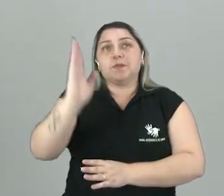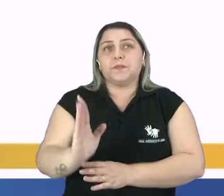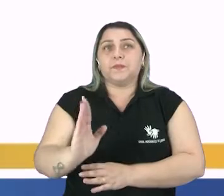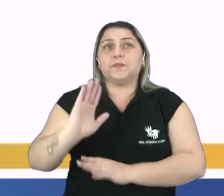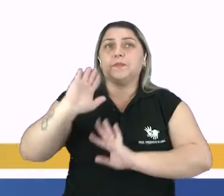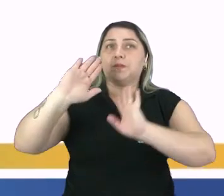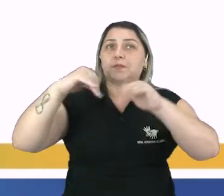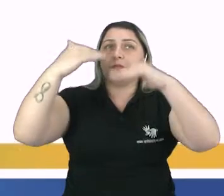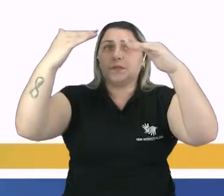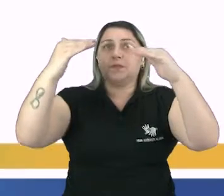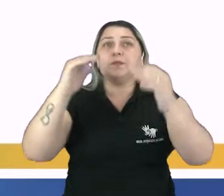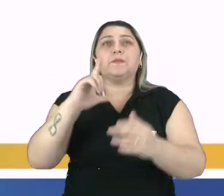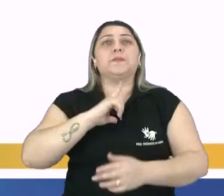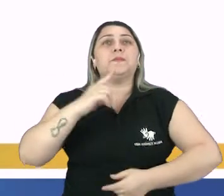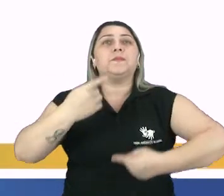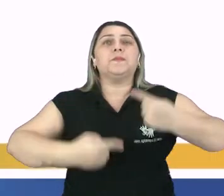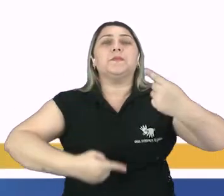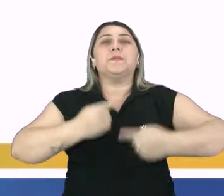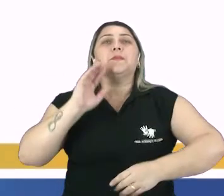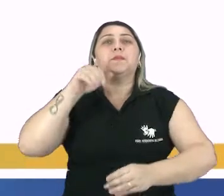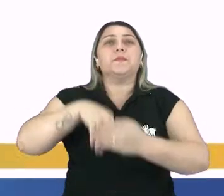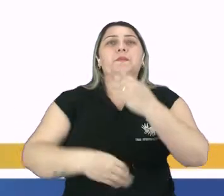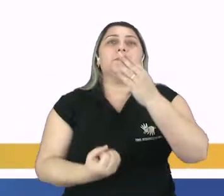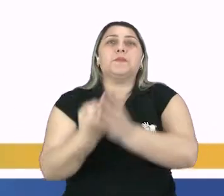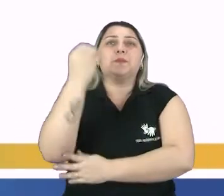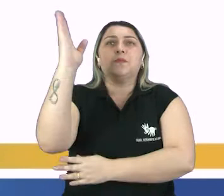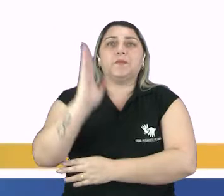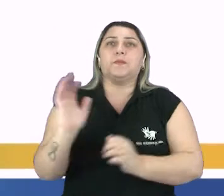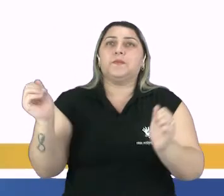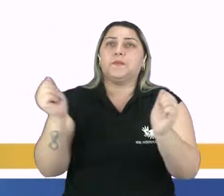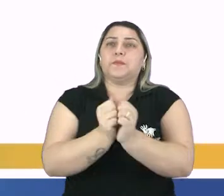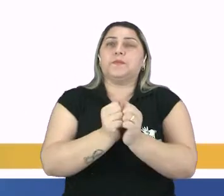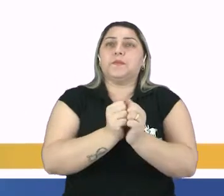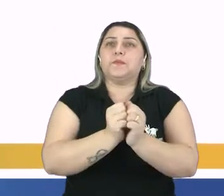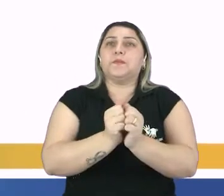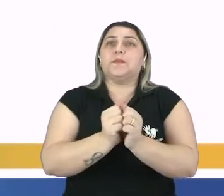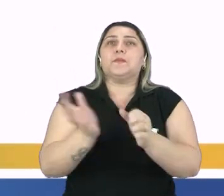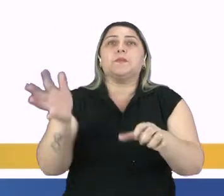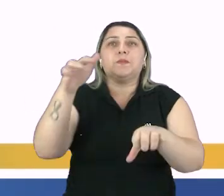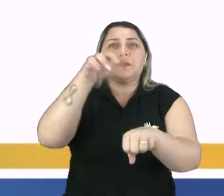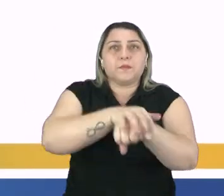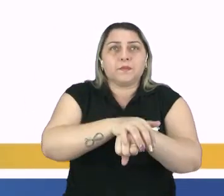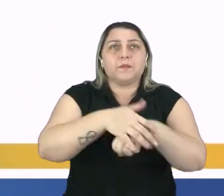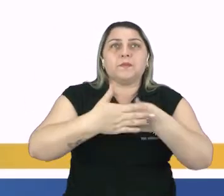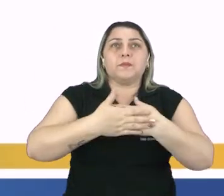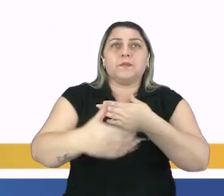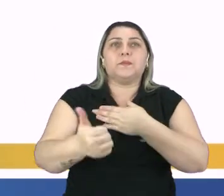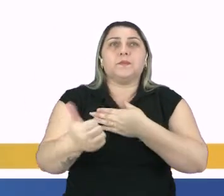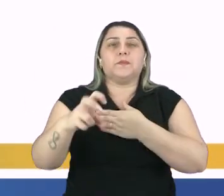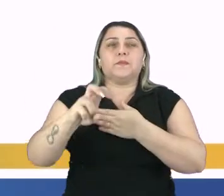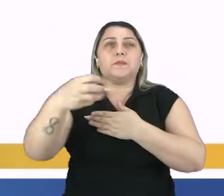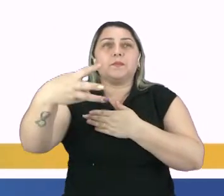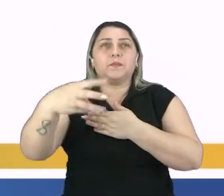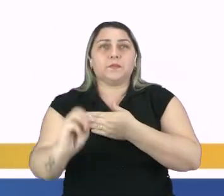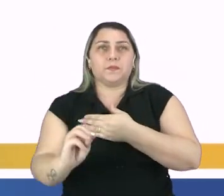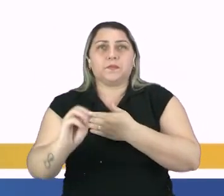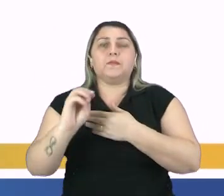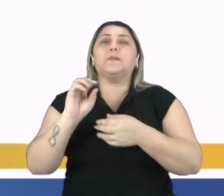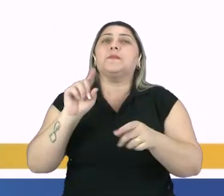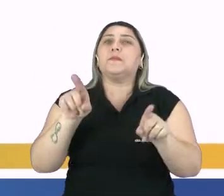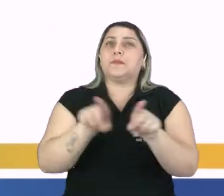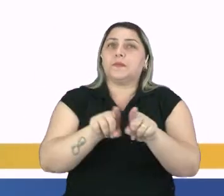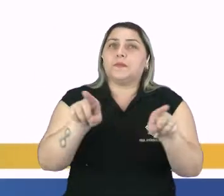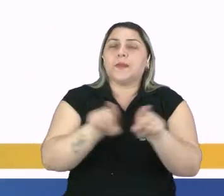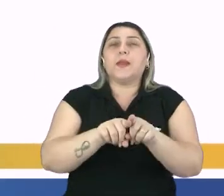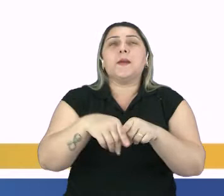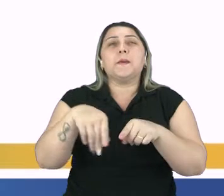Brasil. Enquanto ato político, o voto surgiu no Brasil junto com o processo de colonização, a partir de 1530. Para